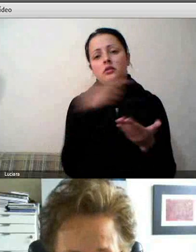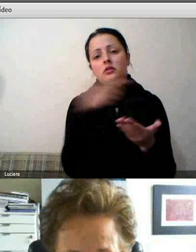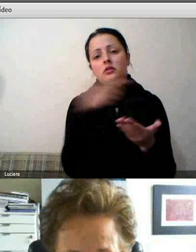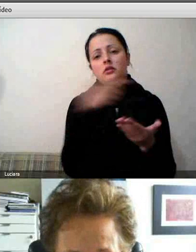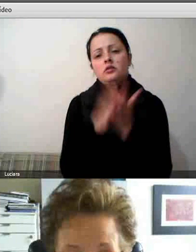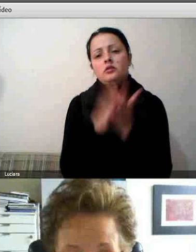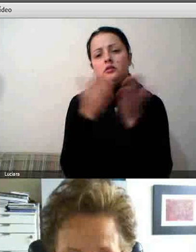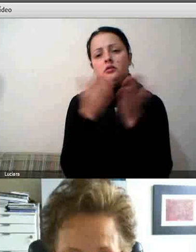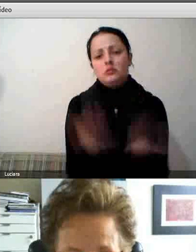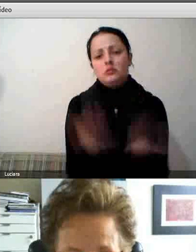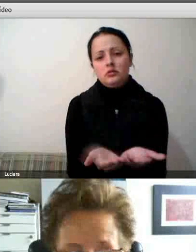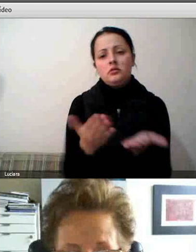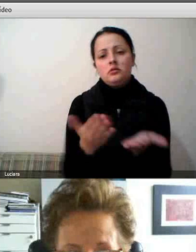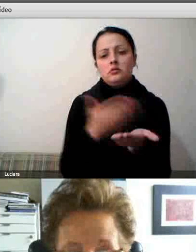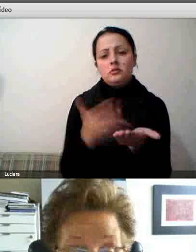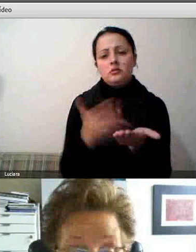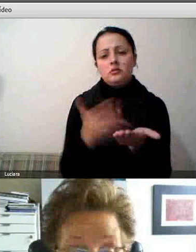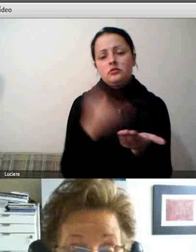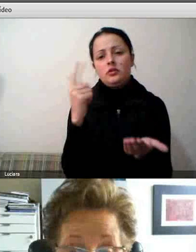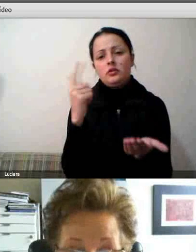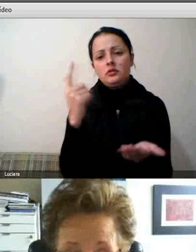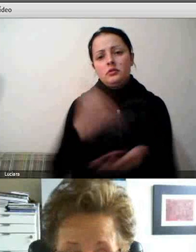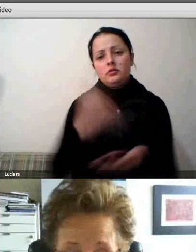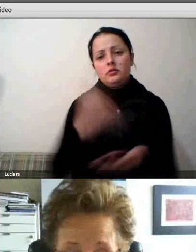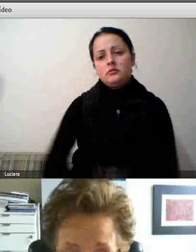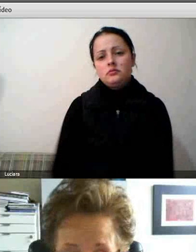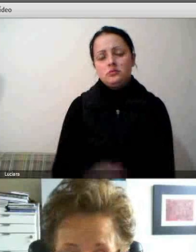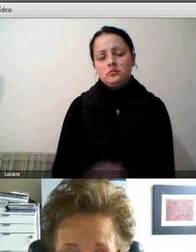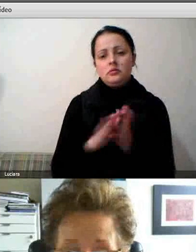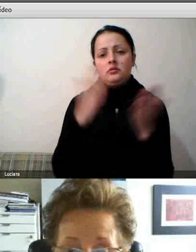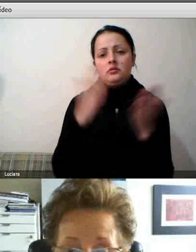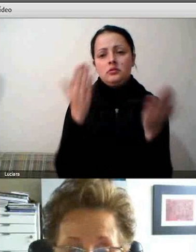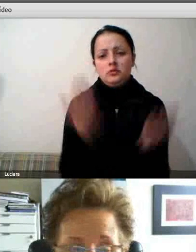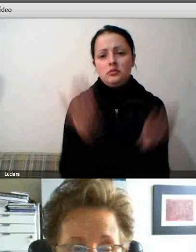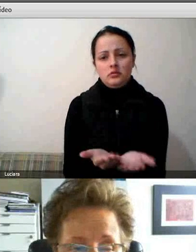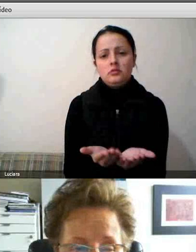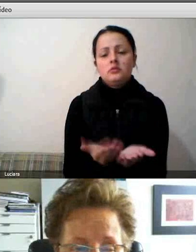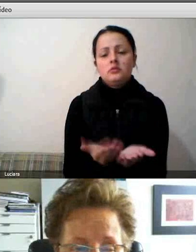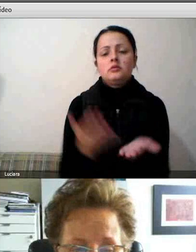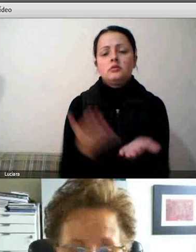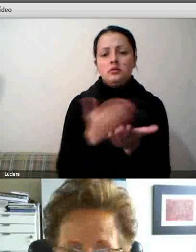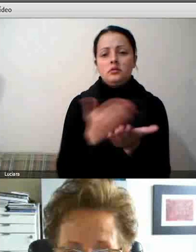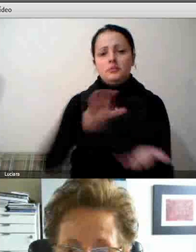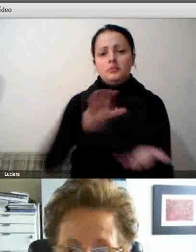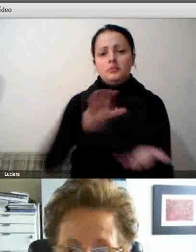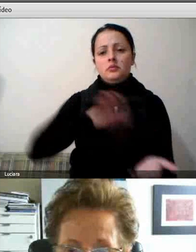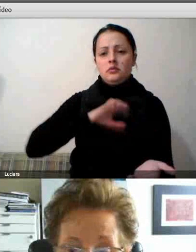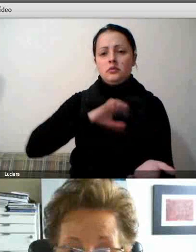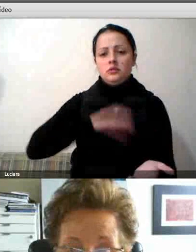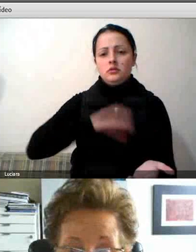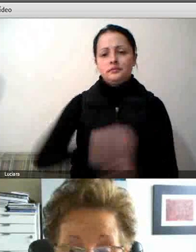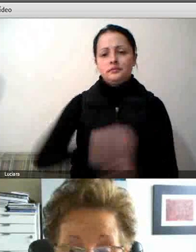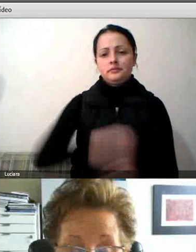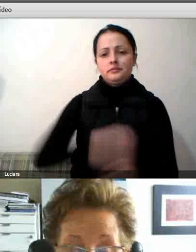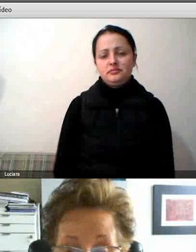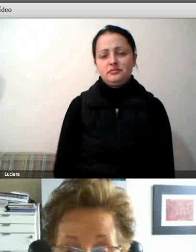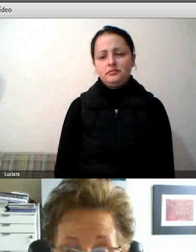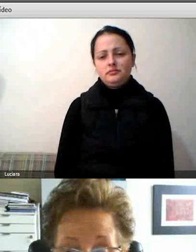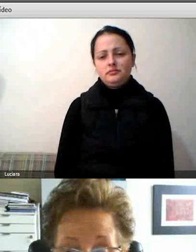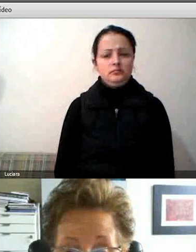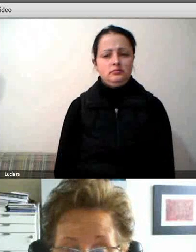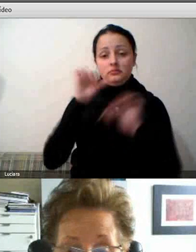aprender um conteúdo, o aluno tem que trabalhar 50 minutos? E saindo 50 minutos, tem que entrar